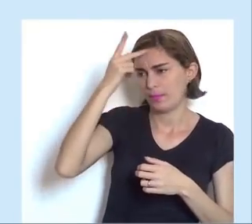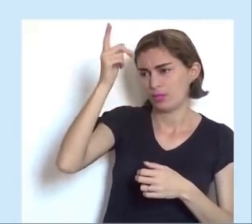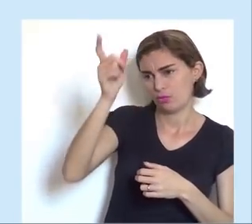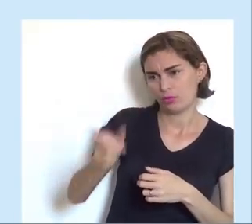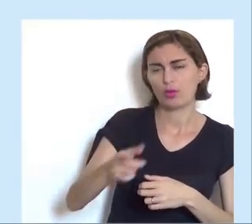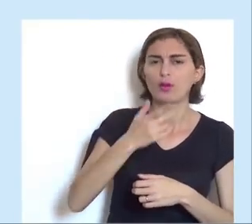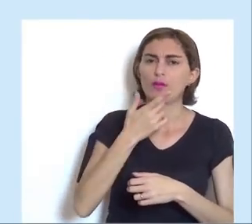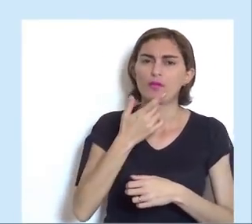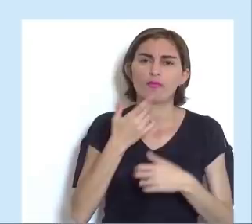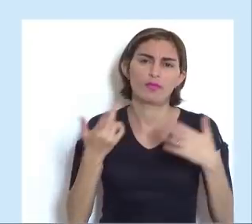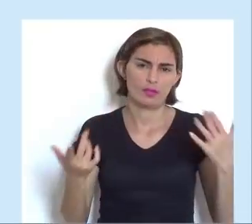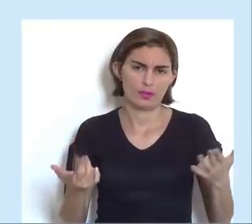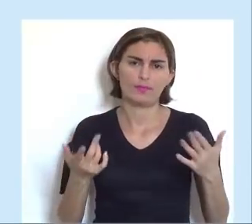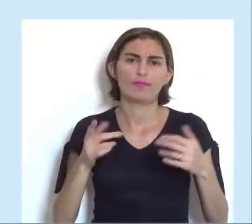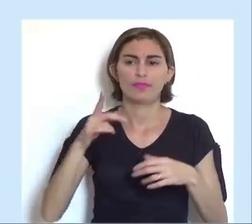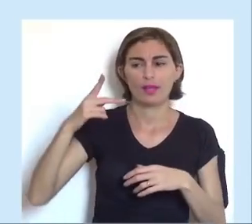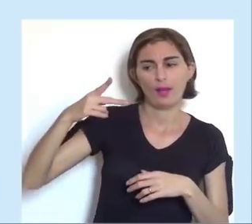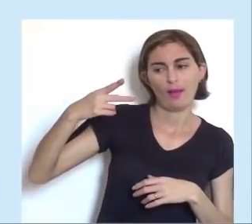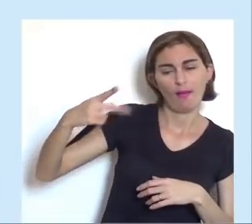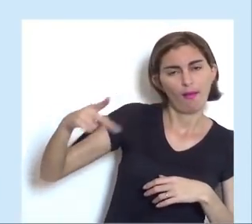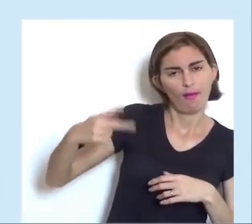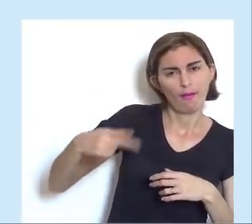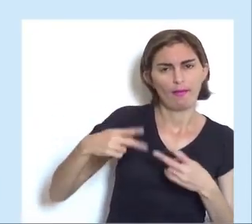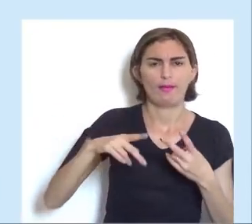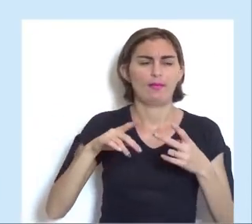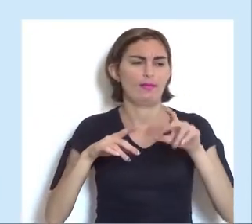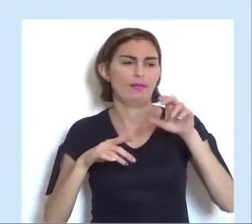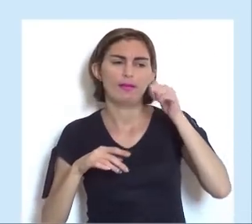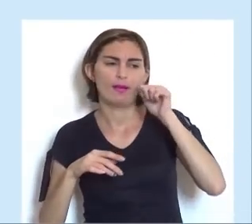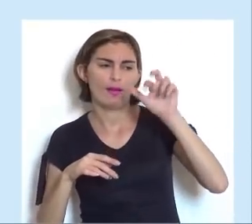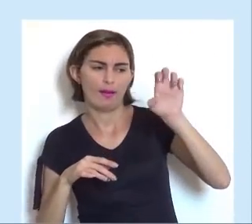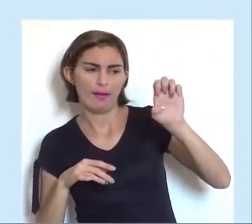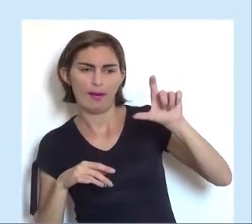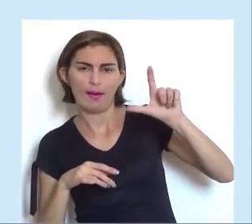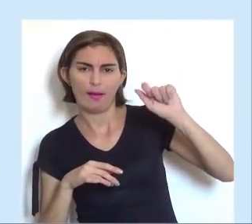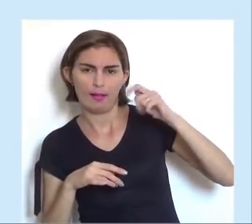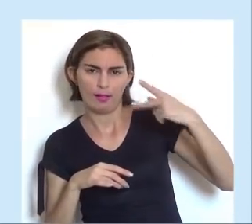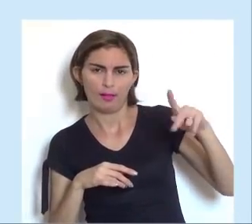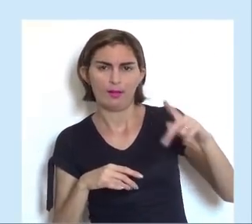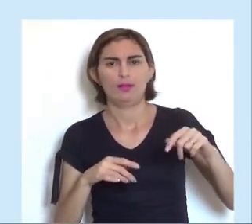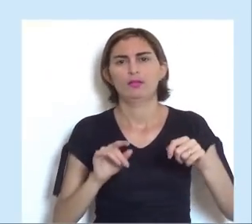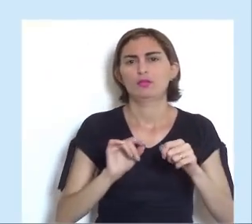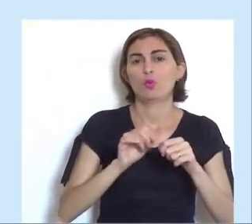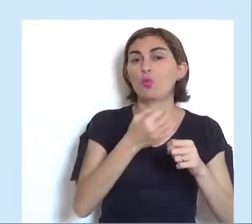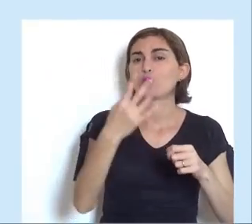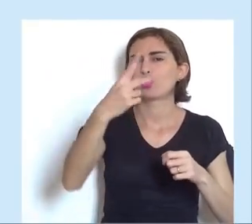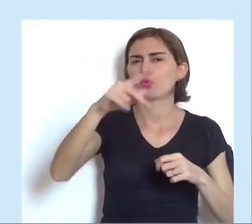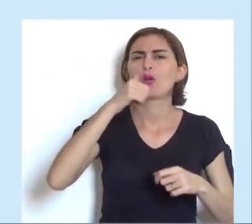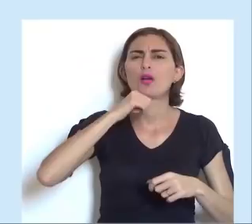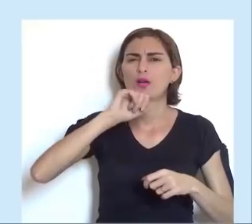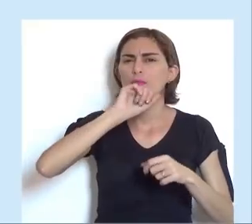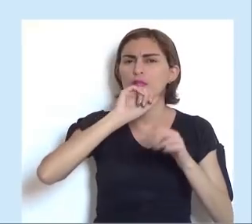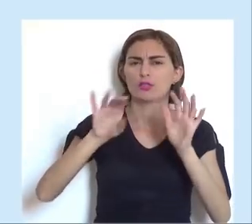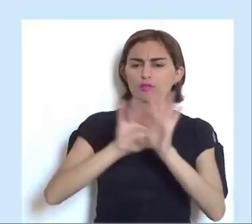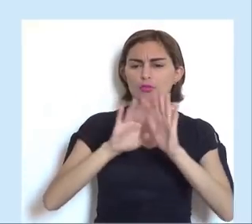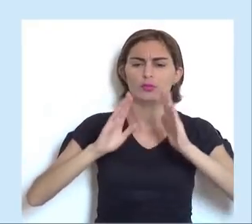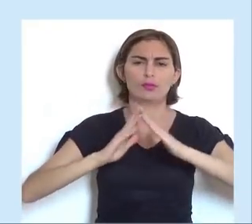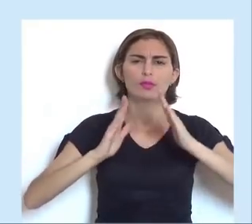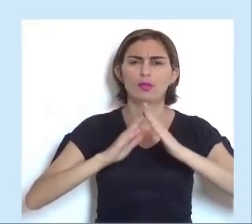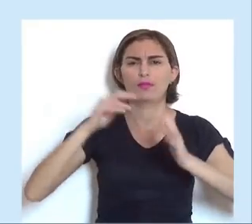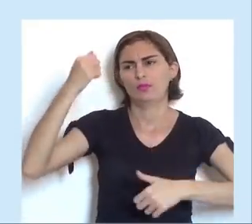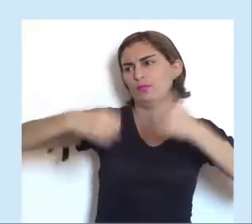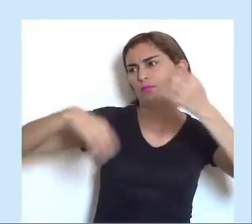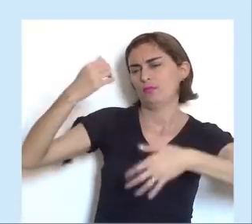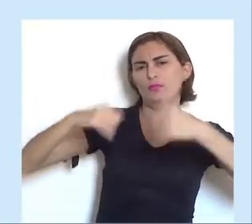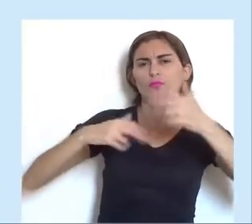de alguém, eu tenho que falar assim. Ele fez isso. Ela fez aquilo. Quando a sua mãe chega, não é, em casa